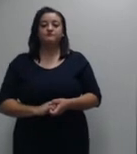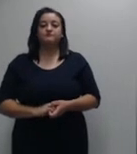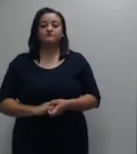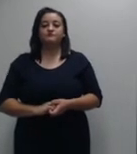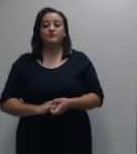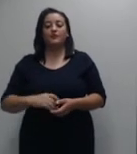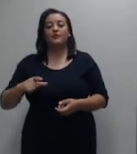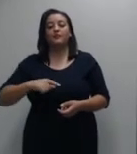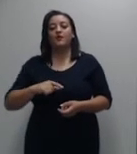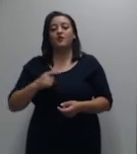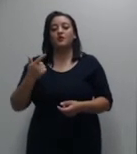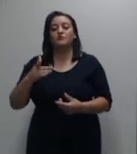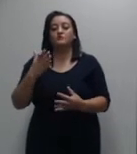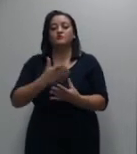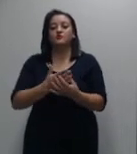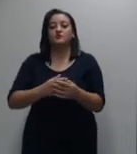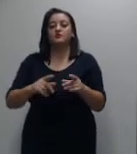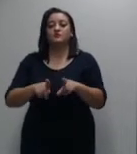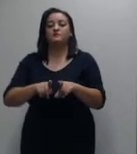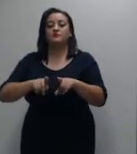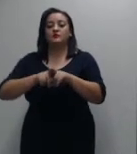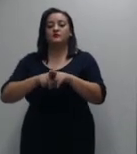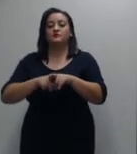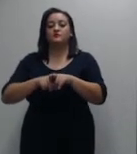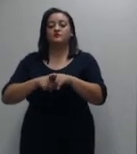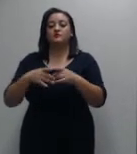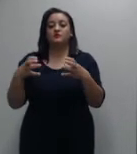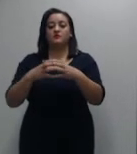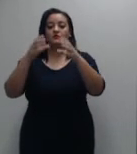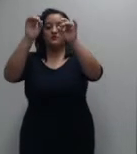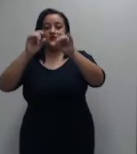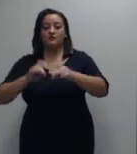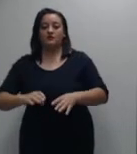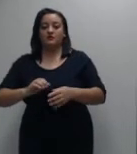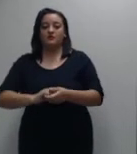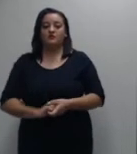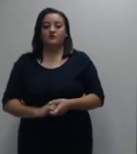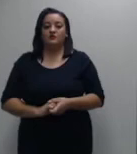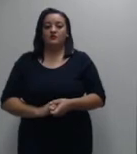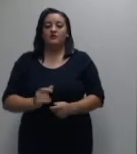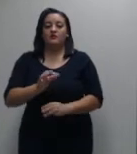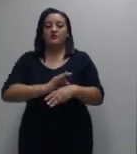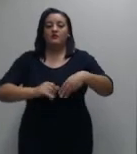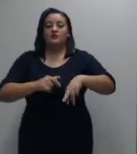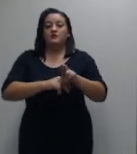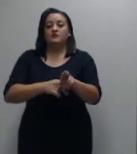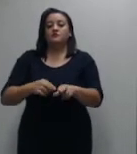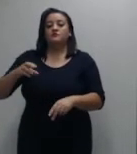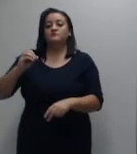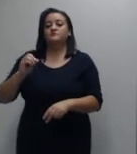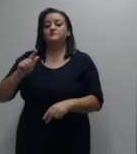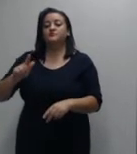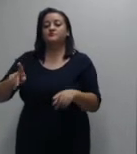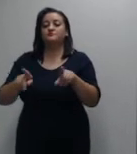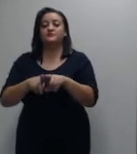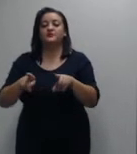pct tchau Cunha Fernandes e